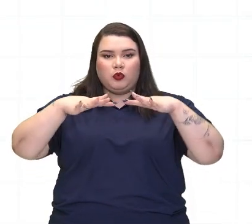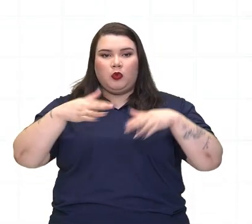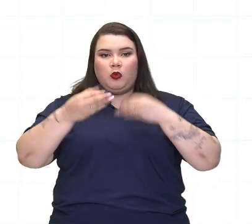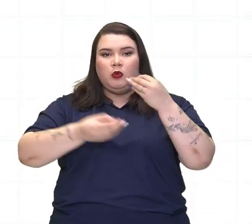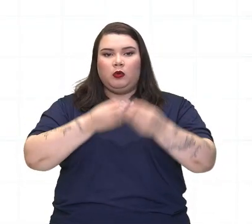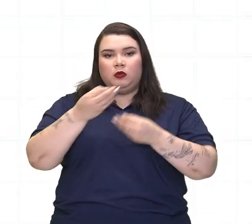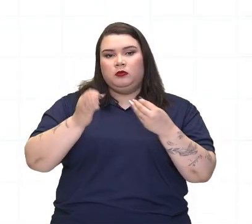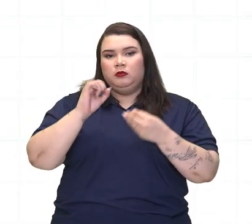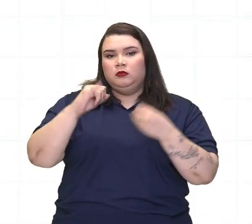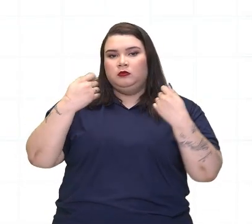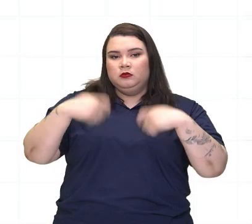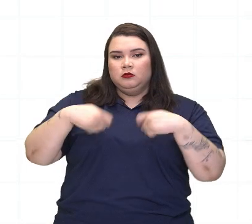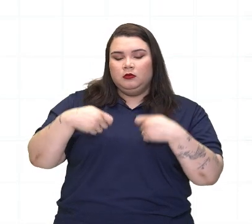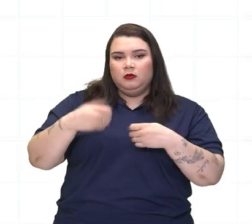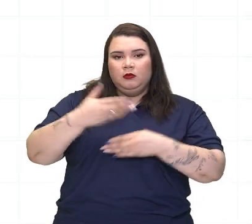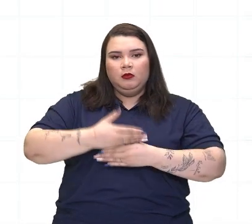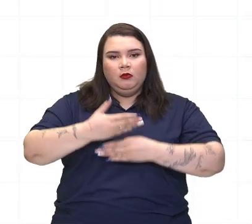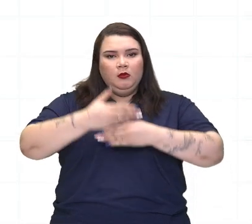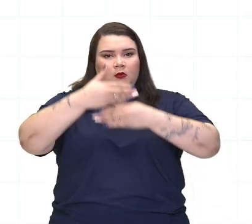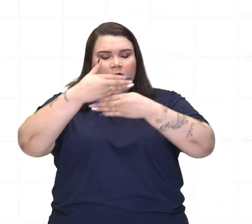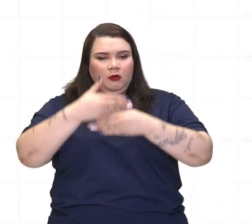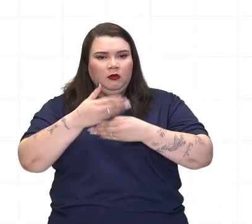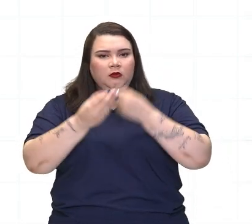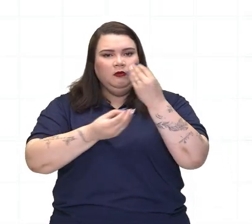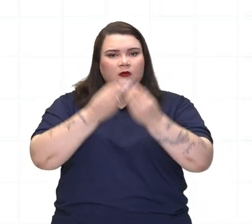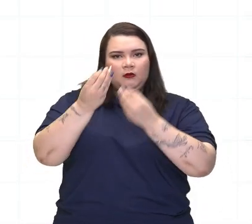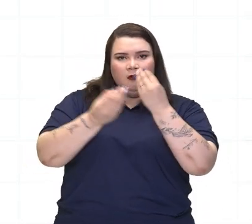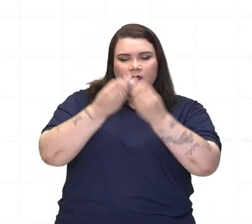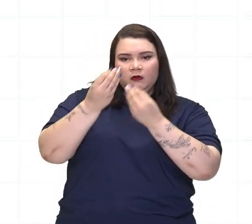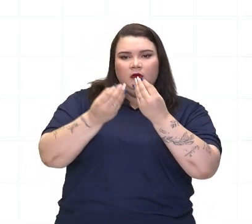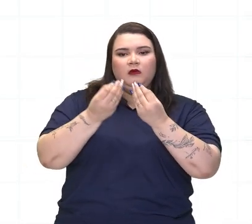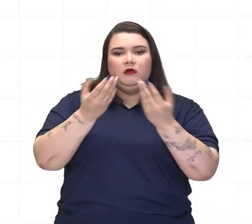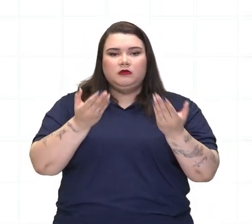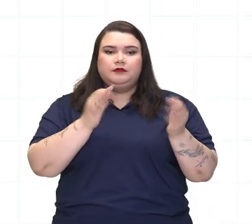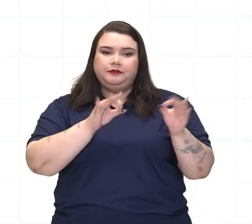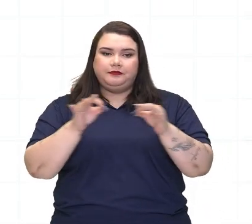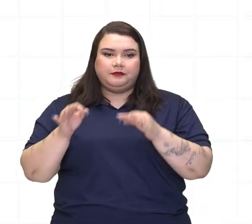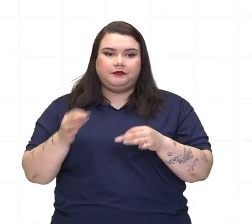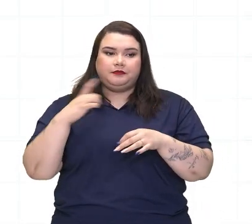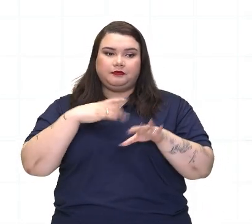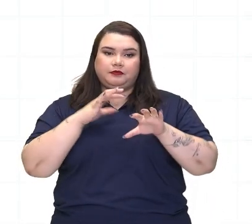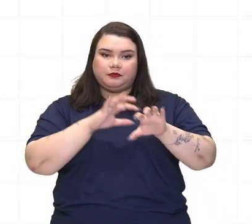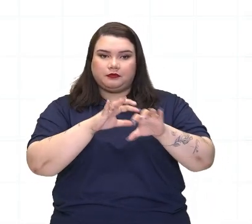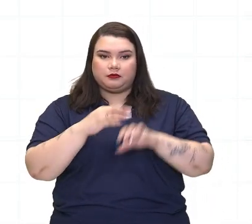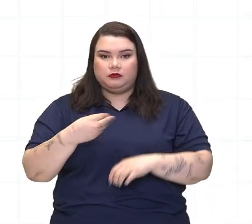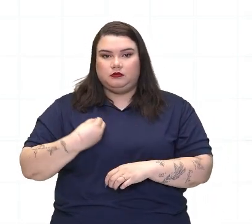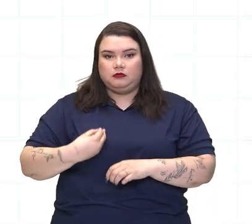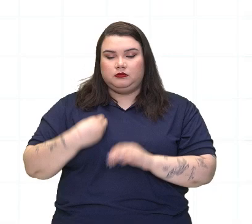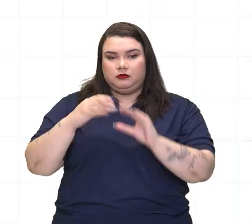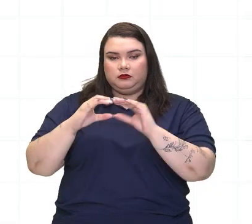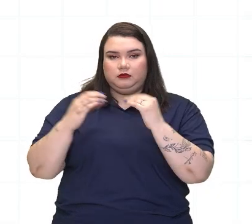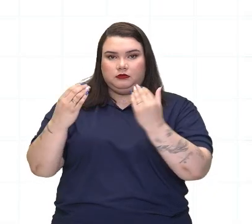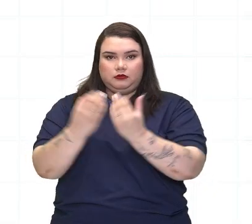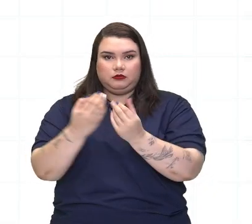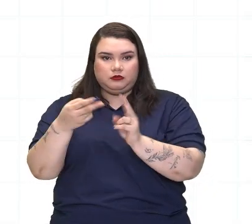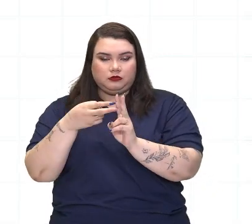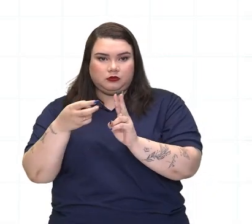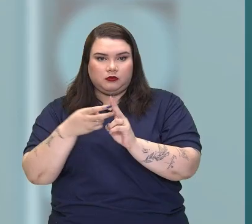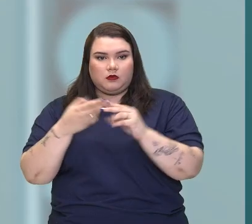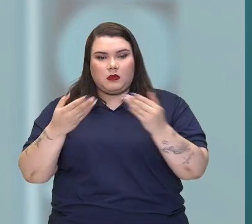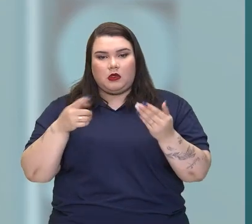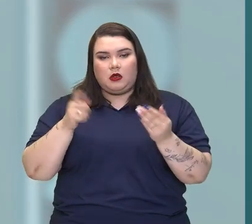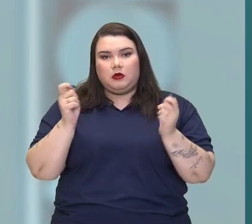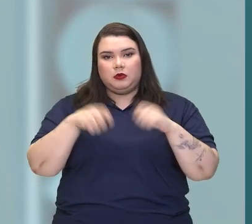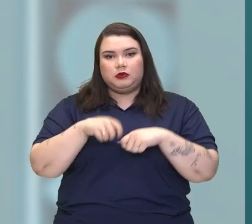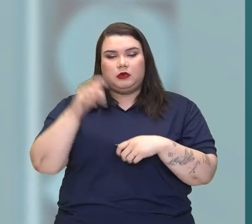se precisou barrar o fluxo, que provavelmente, com certeza, influenciou na vida daqueles indígenas. Mas isso aqui é o suficiente para a